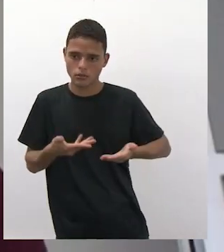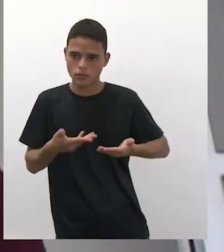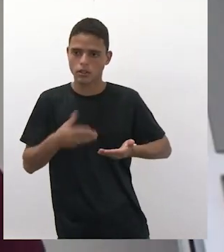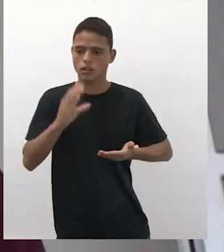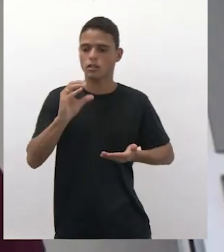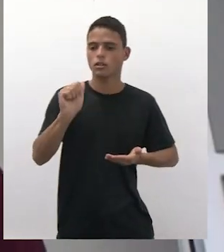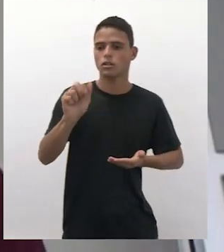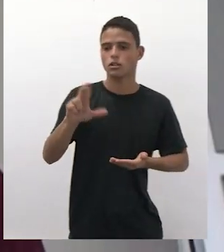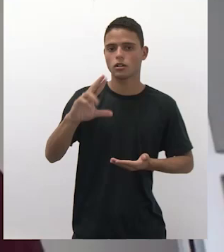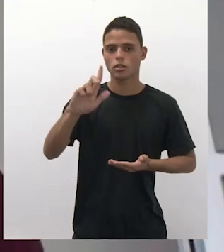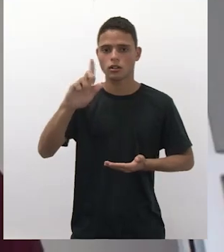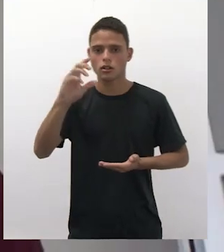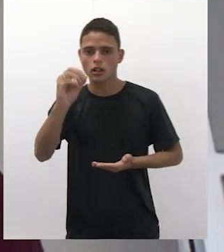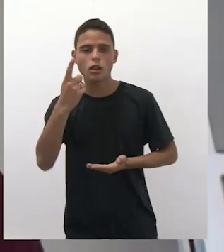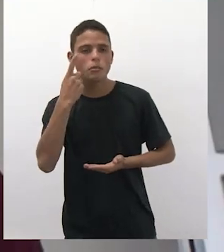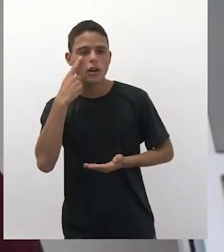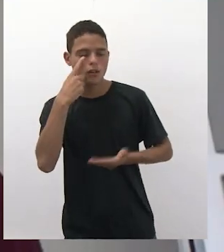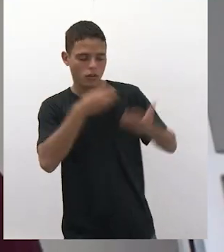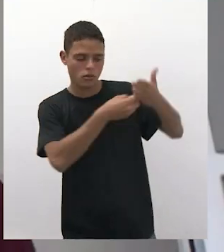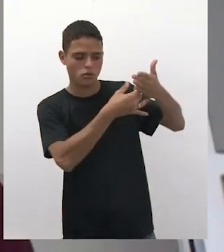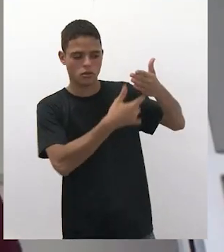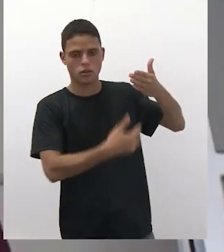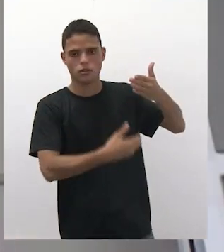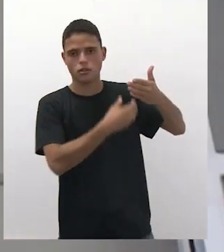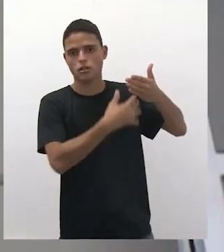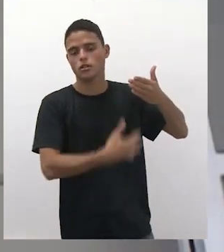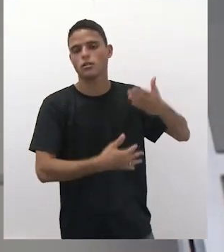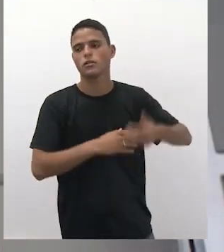teremos agora o chat.